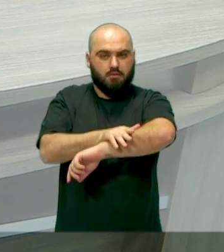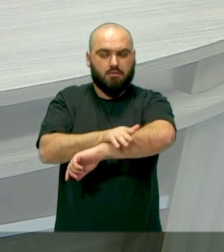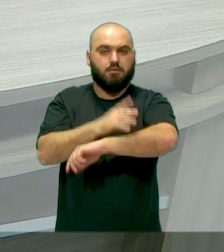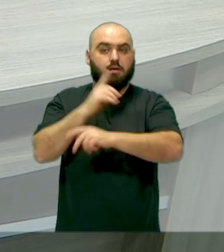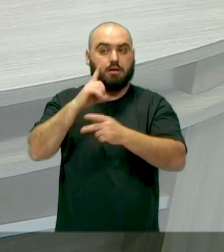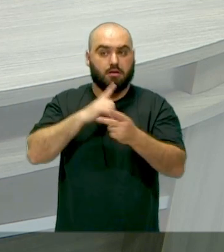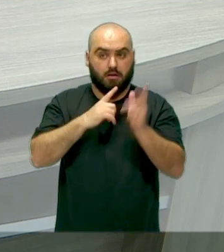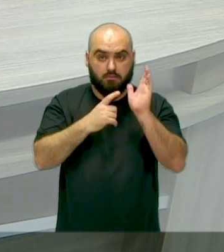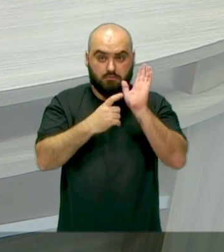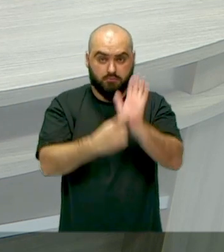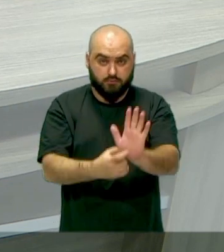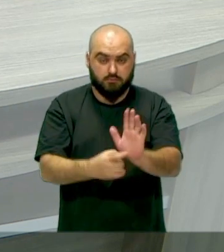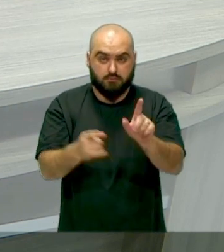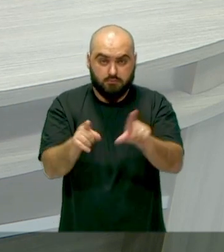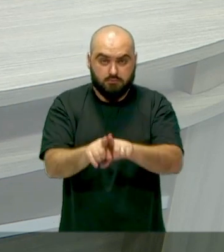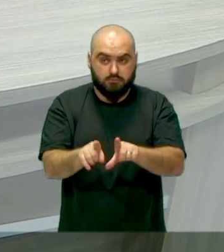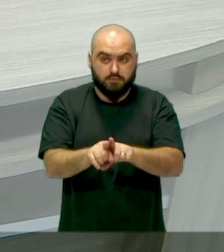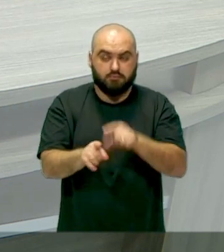a apresentação também